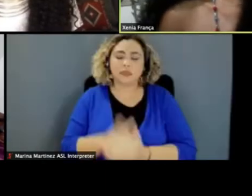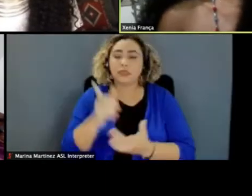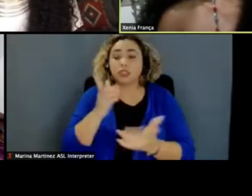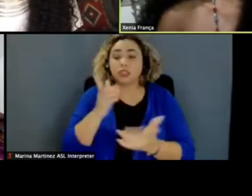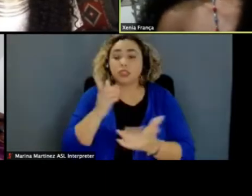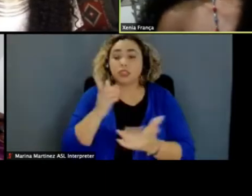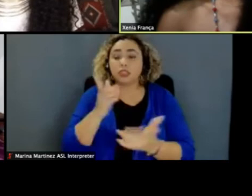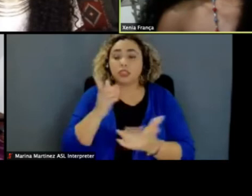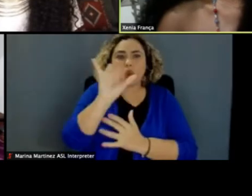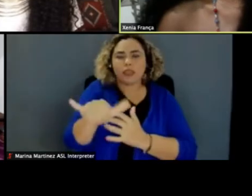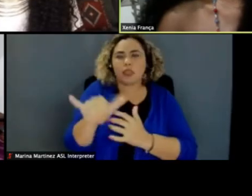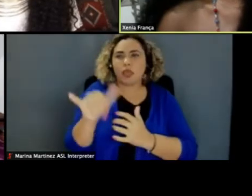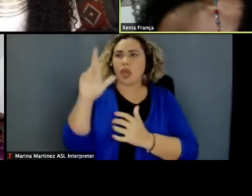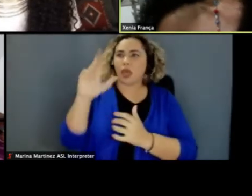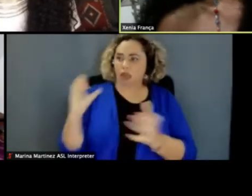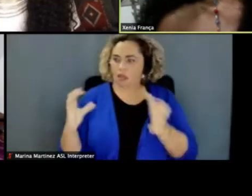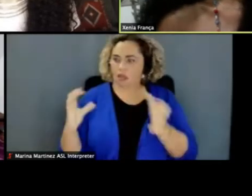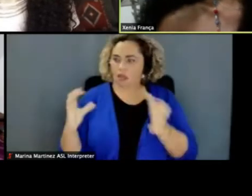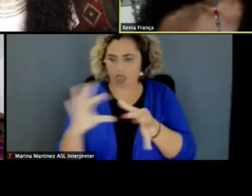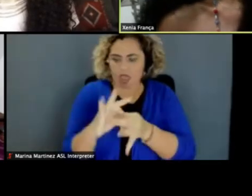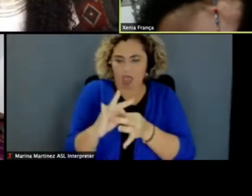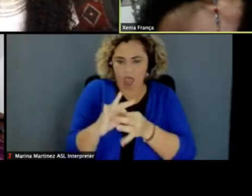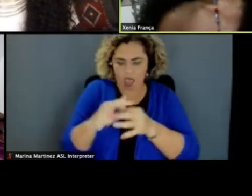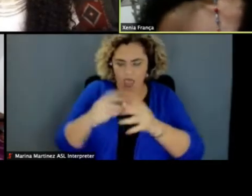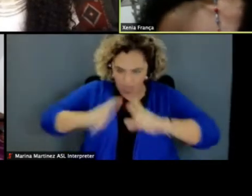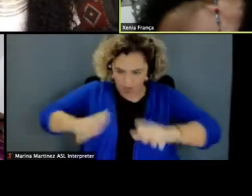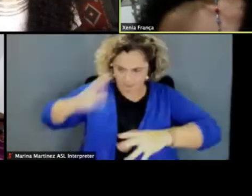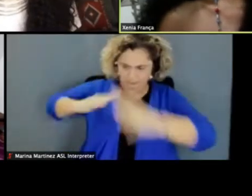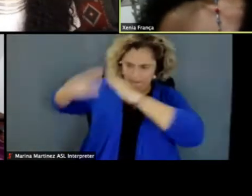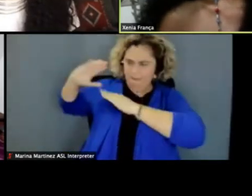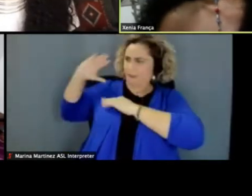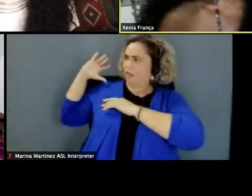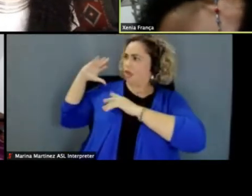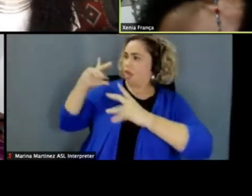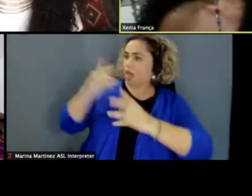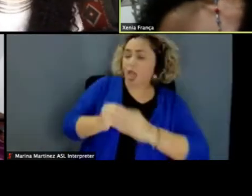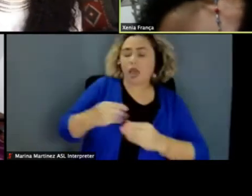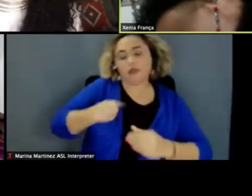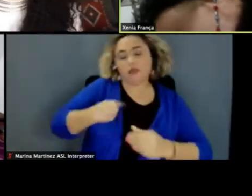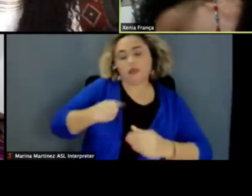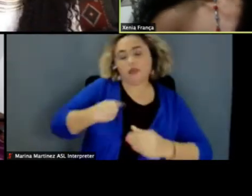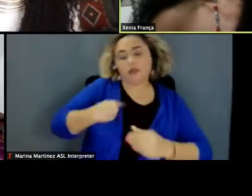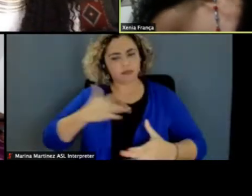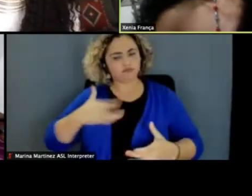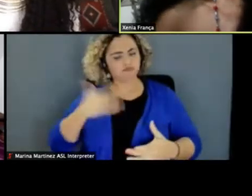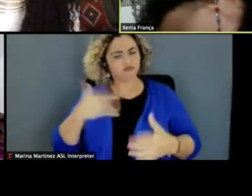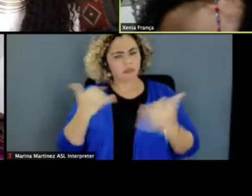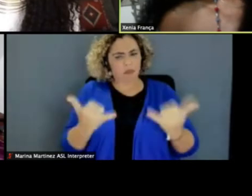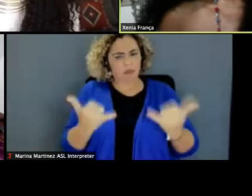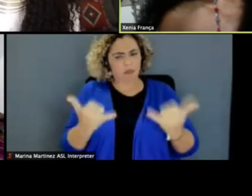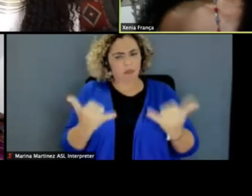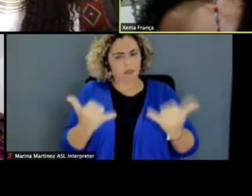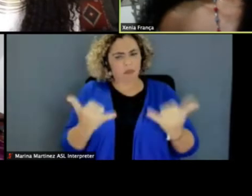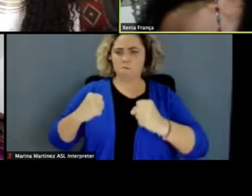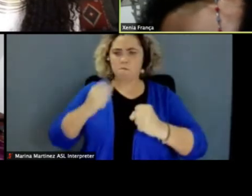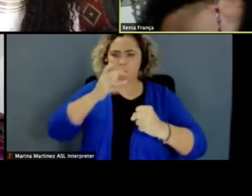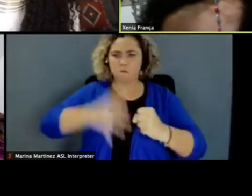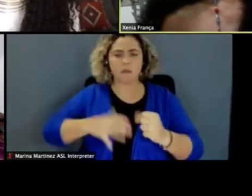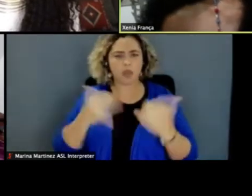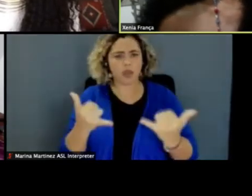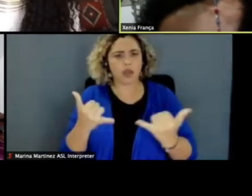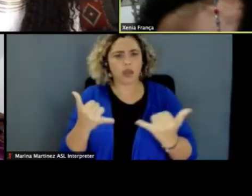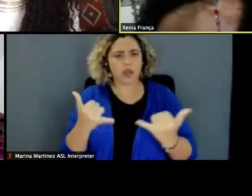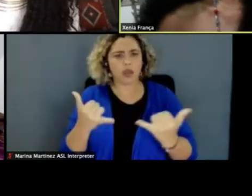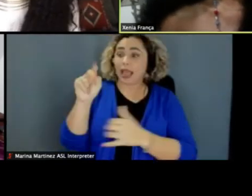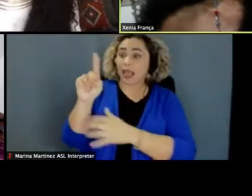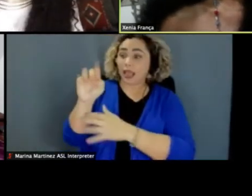dessa reconexão, estudando a minha ancestralidade, eu acredito que eu me sinto mais poderosa, né? O que no candomblé a gente chama